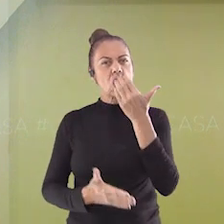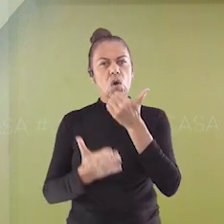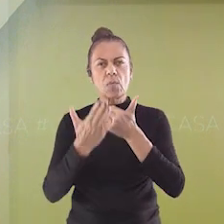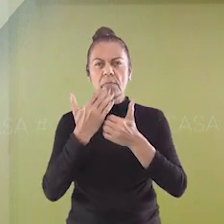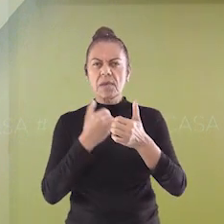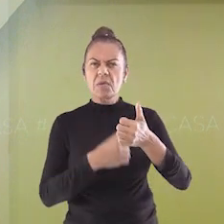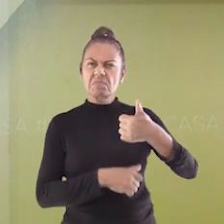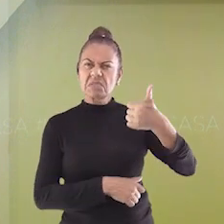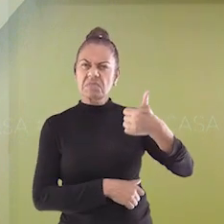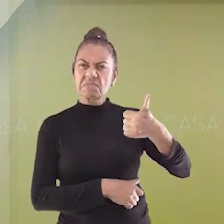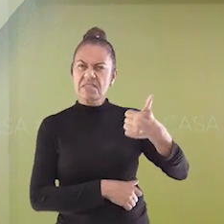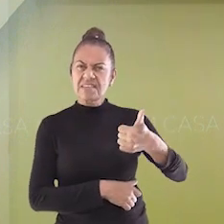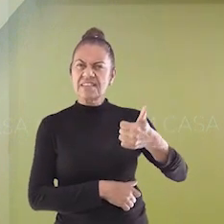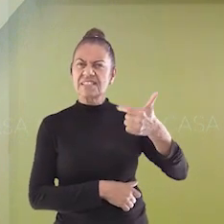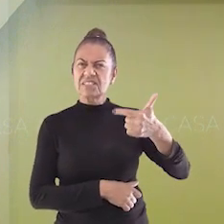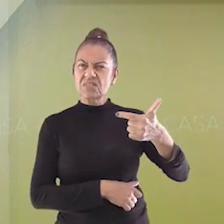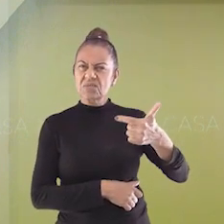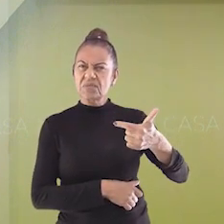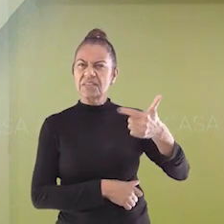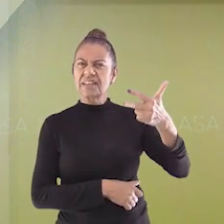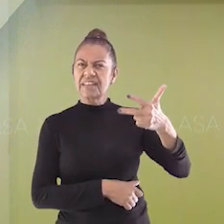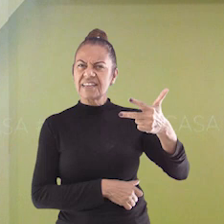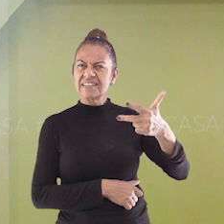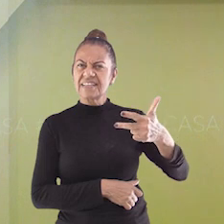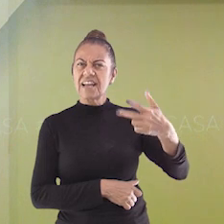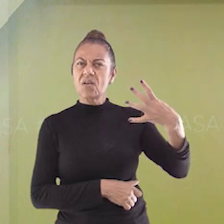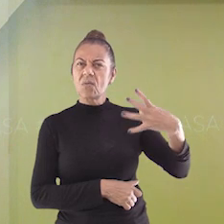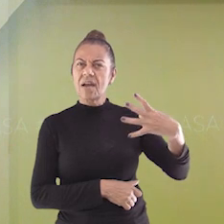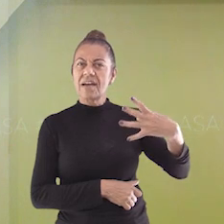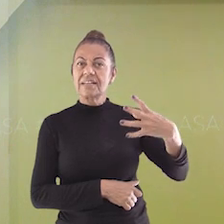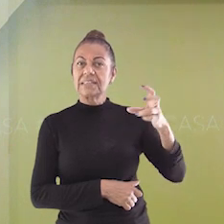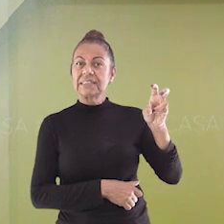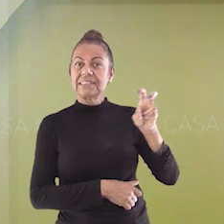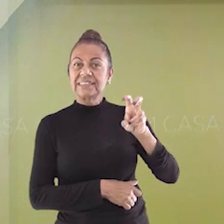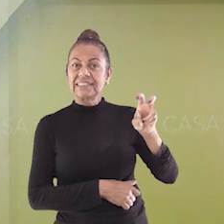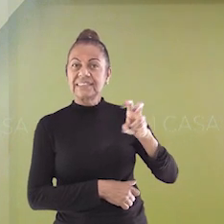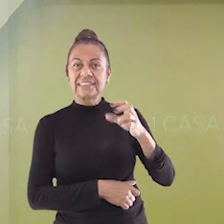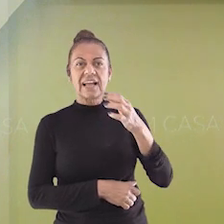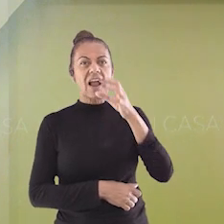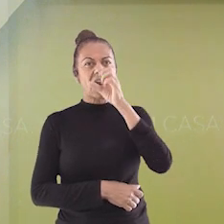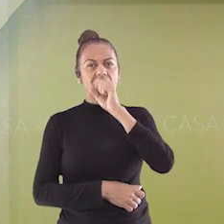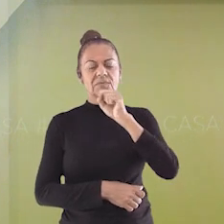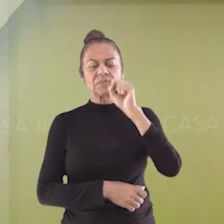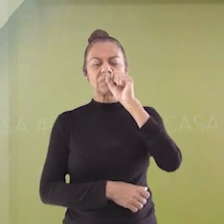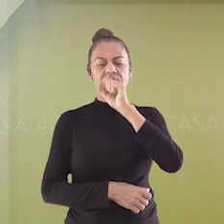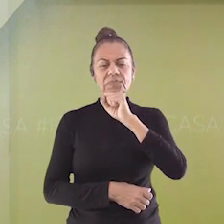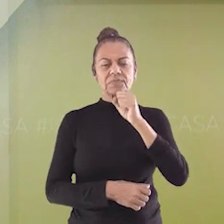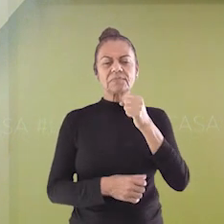Ela comeu a primeira, a terceira, a quarta, a quinta laranja e comeu a